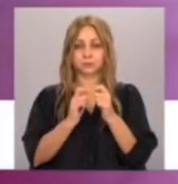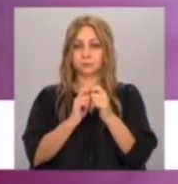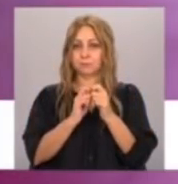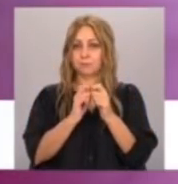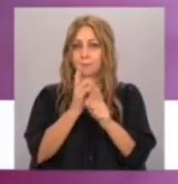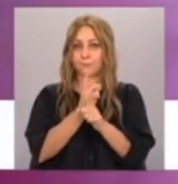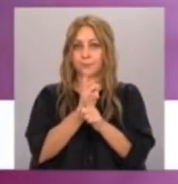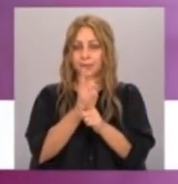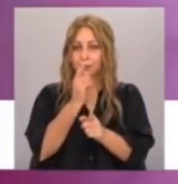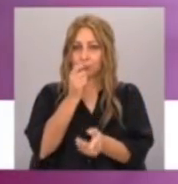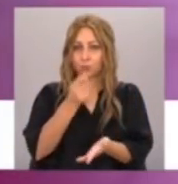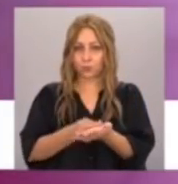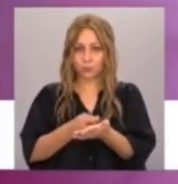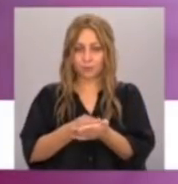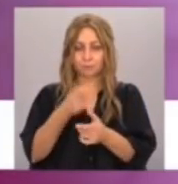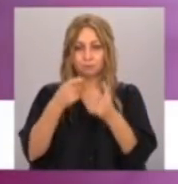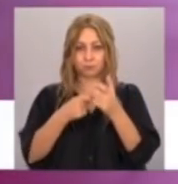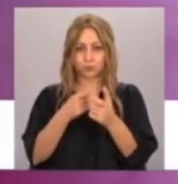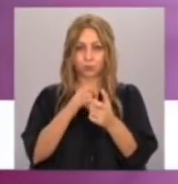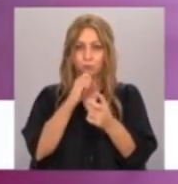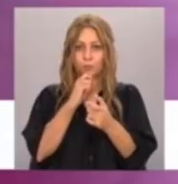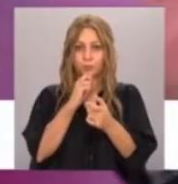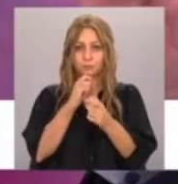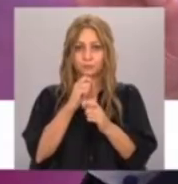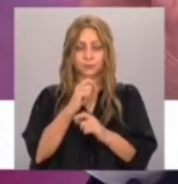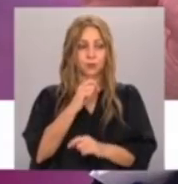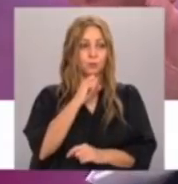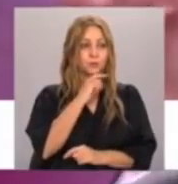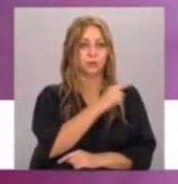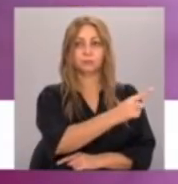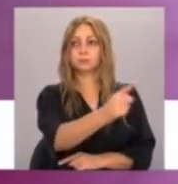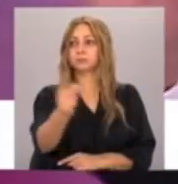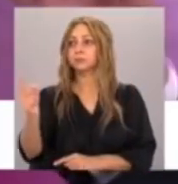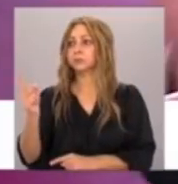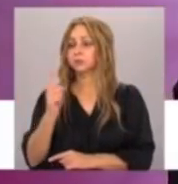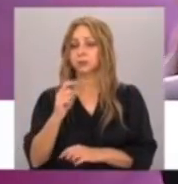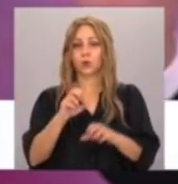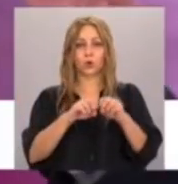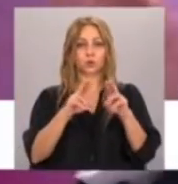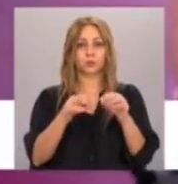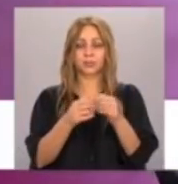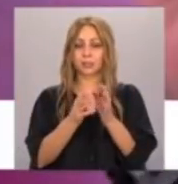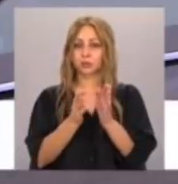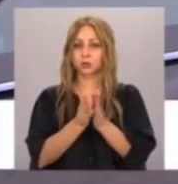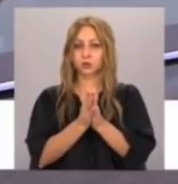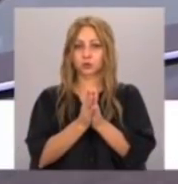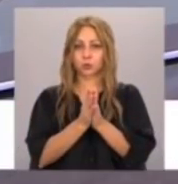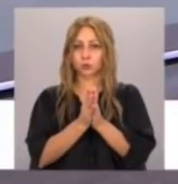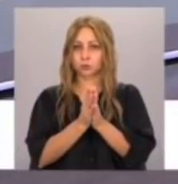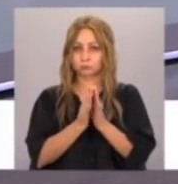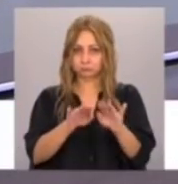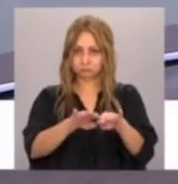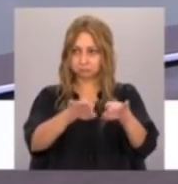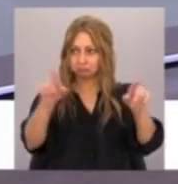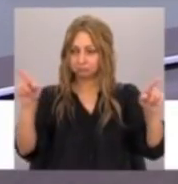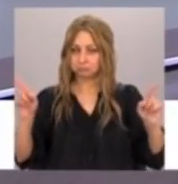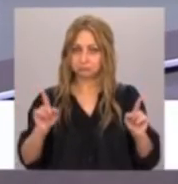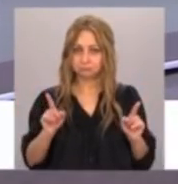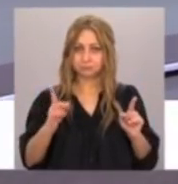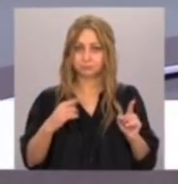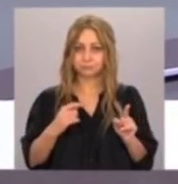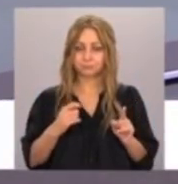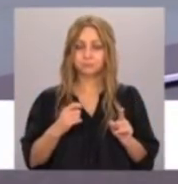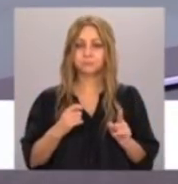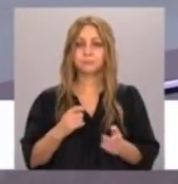idêntico para as pessoas continuam a ter um acesso Universal a todas as valências tem hoje sem exclusões sai para a existência sem nada disso com o